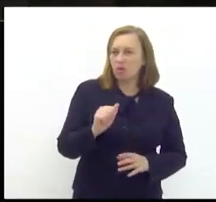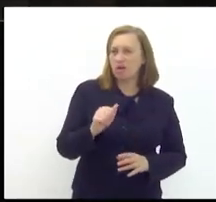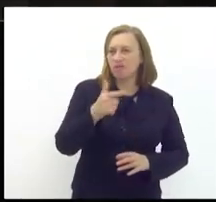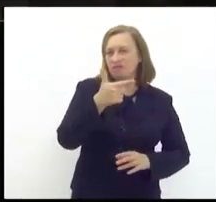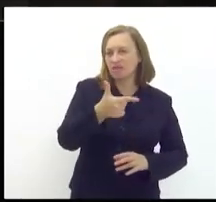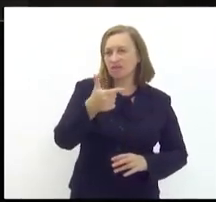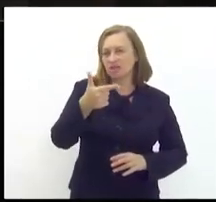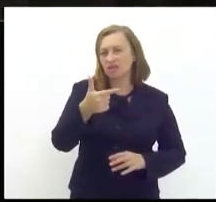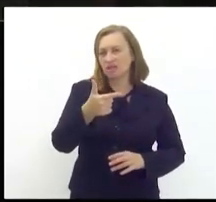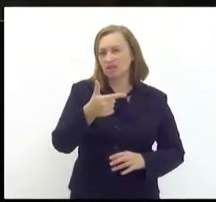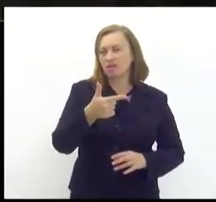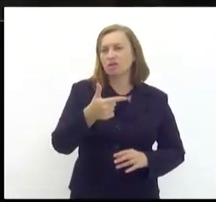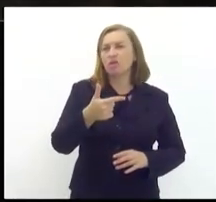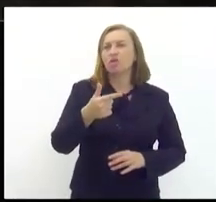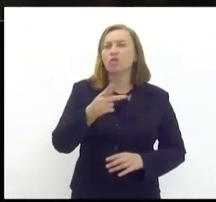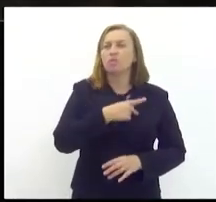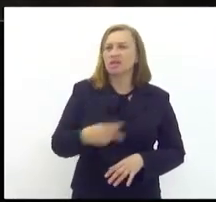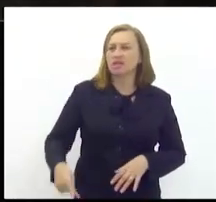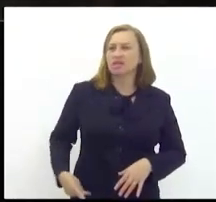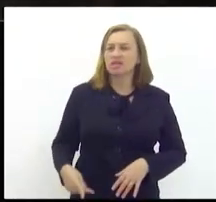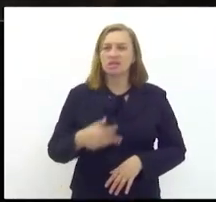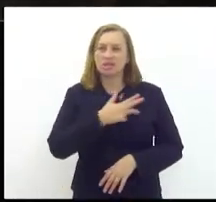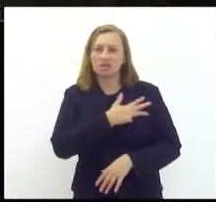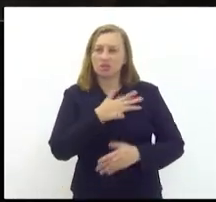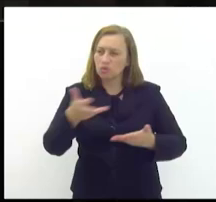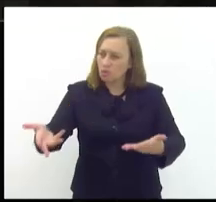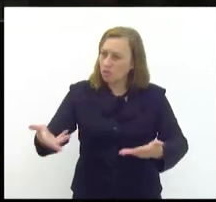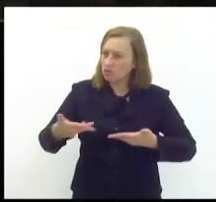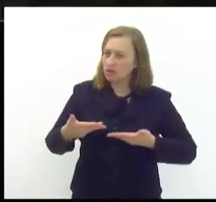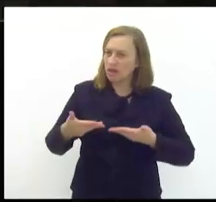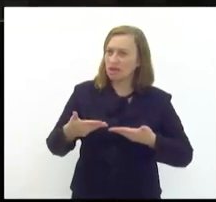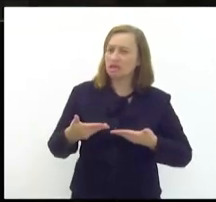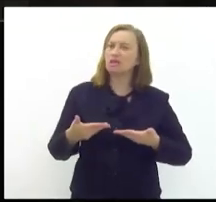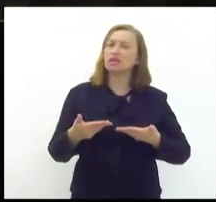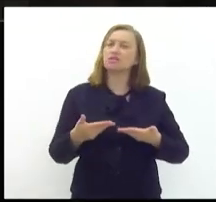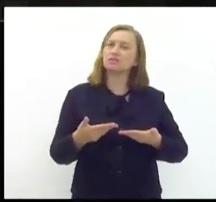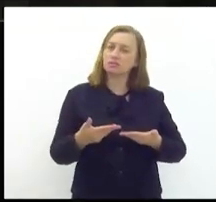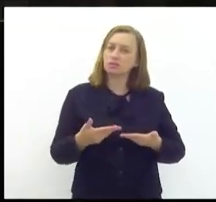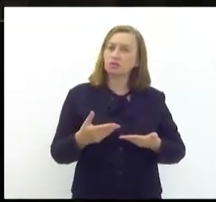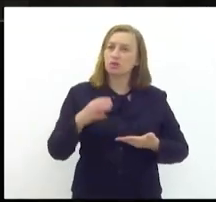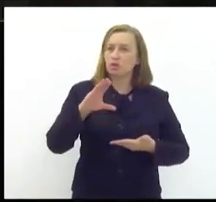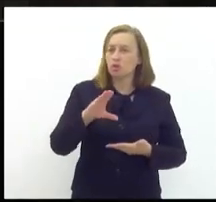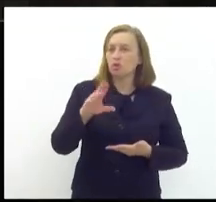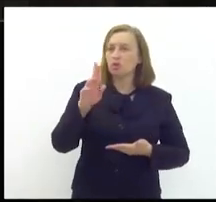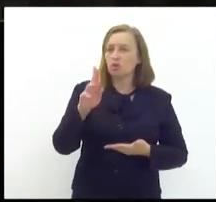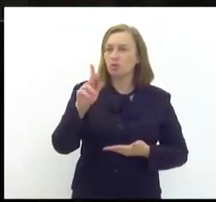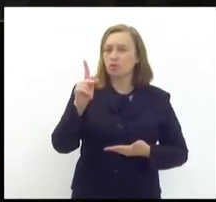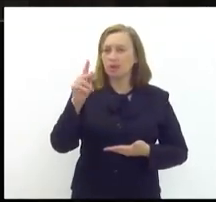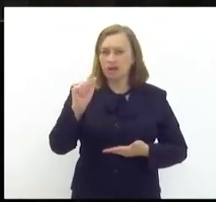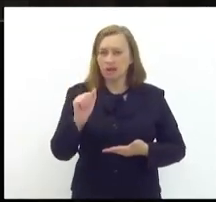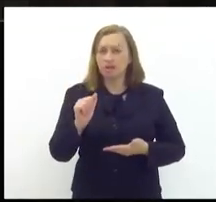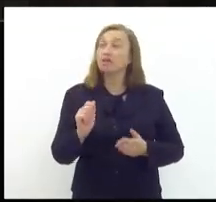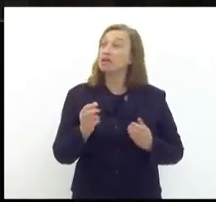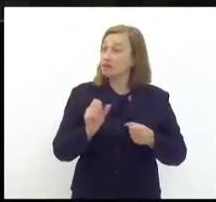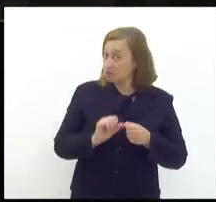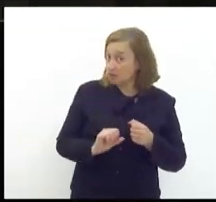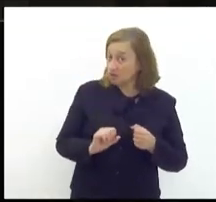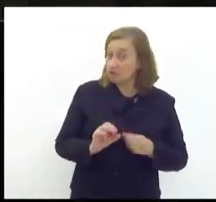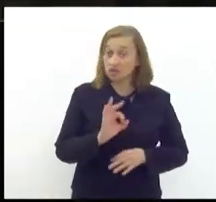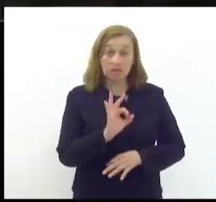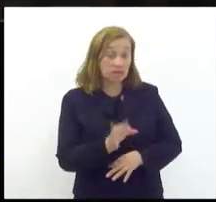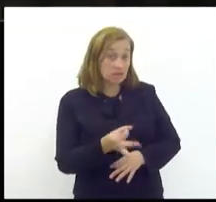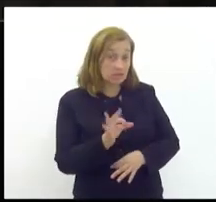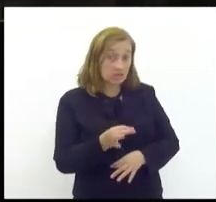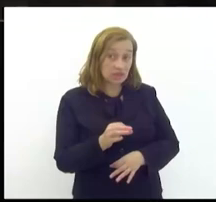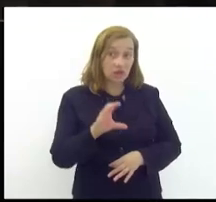declarou que convocaria Justamente a cúpula assim que possível e foi o que ele fez de certo modo essa